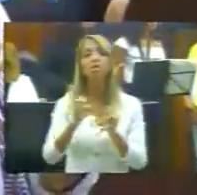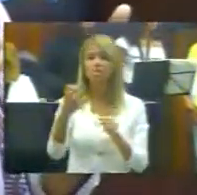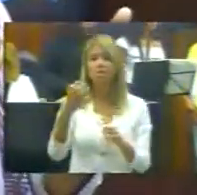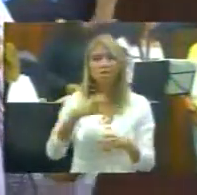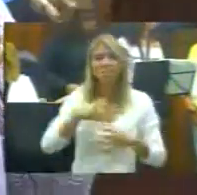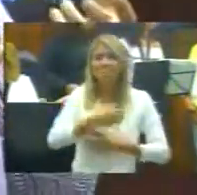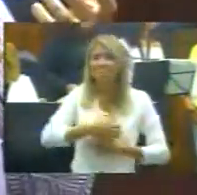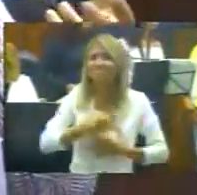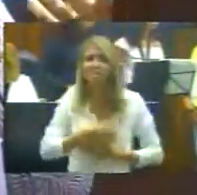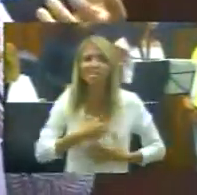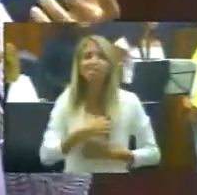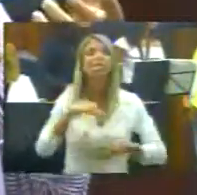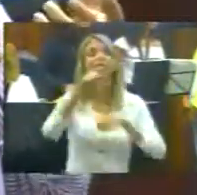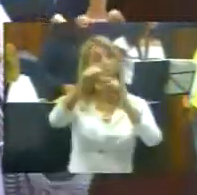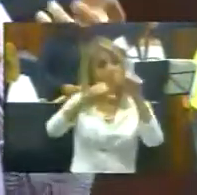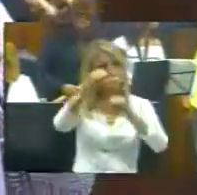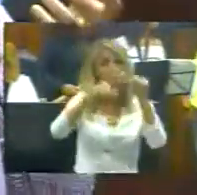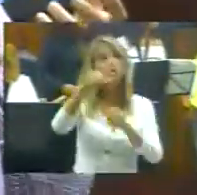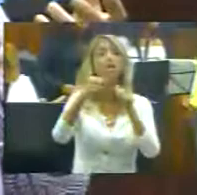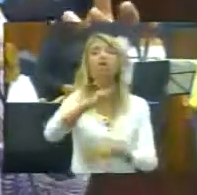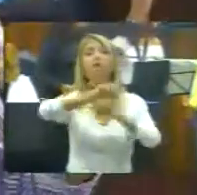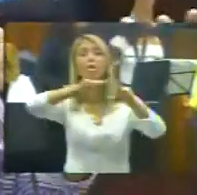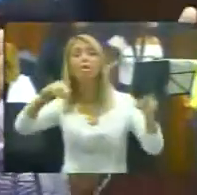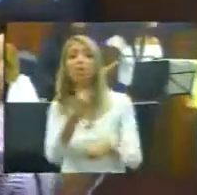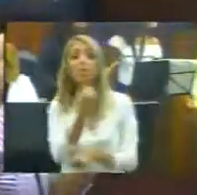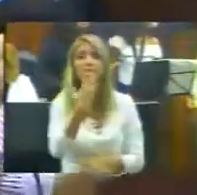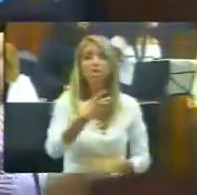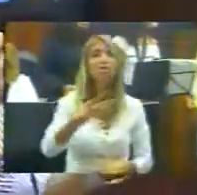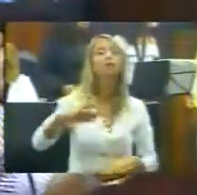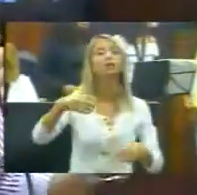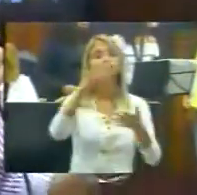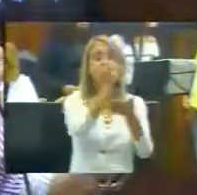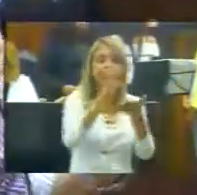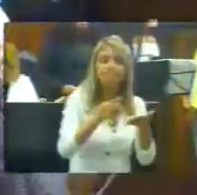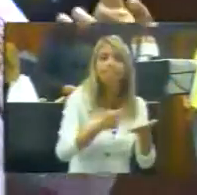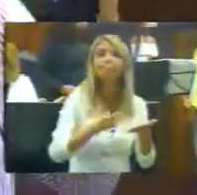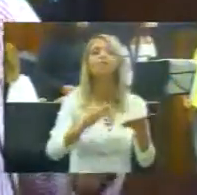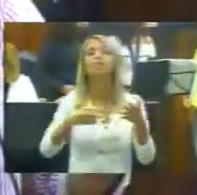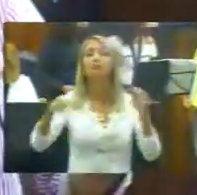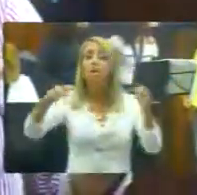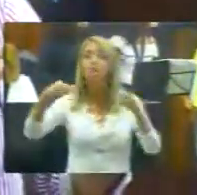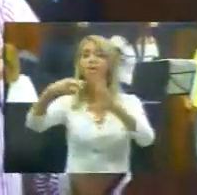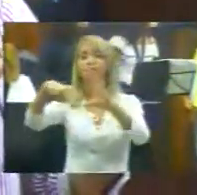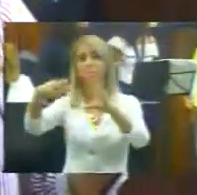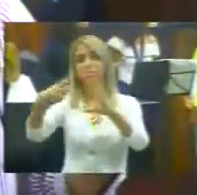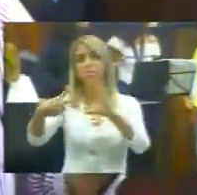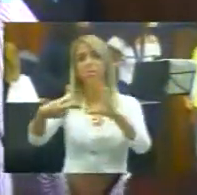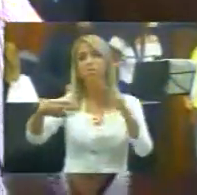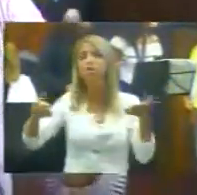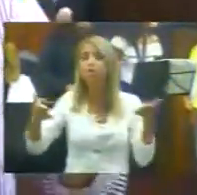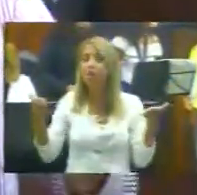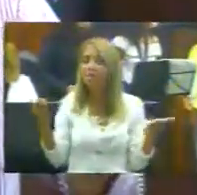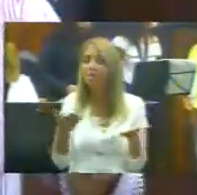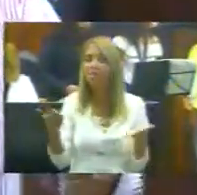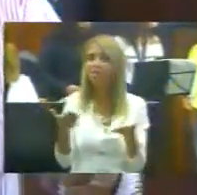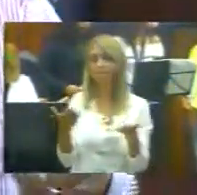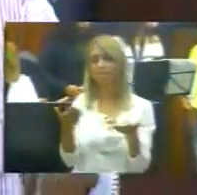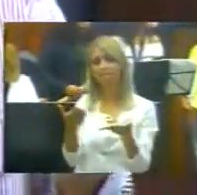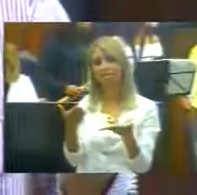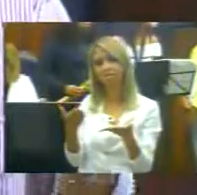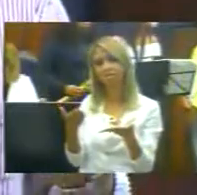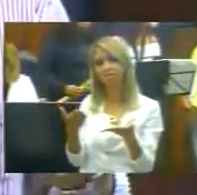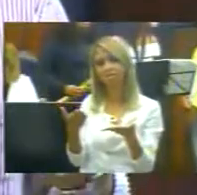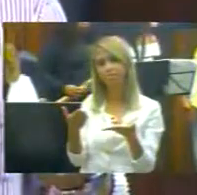inquietação, transformem isso em propostas para a Câmara Municipal, que hoje, por uma iniciativa